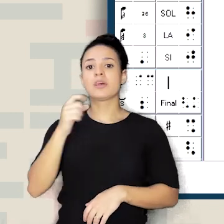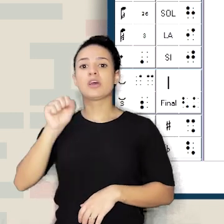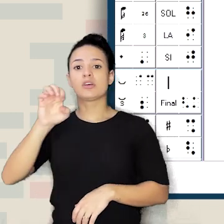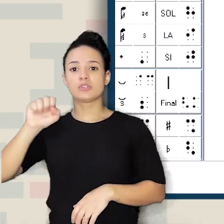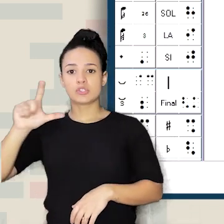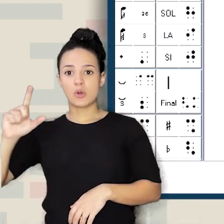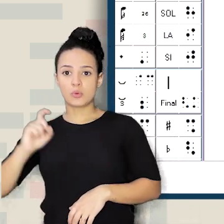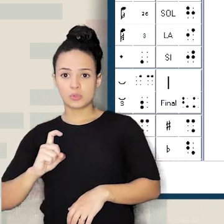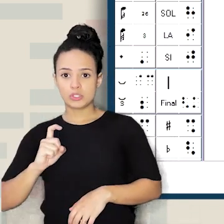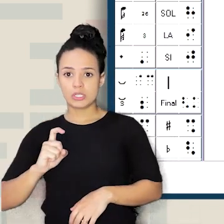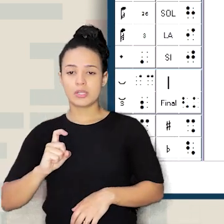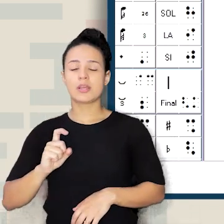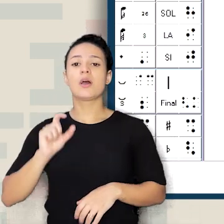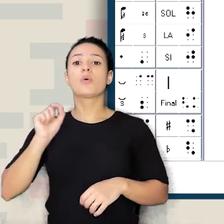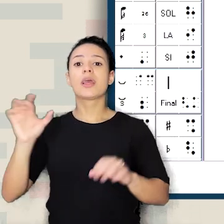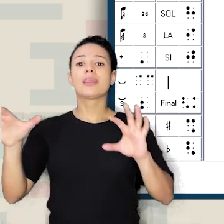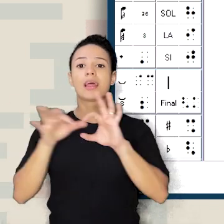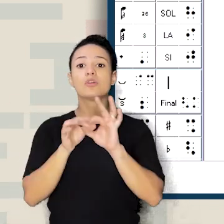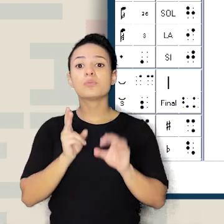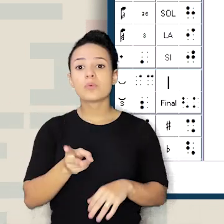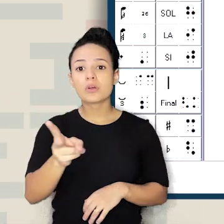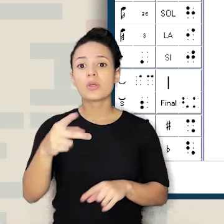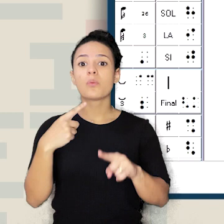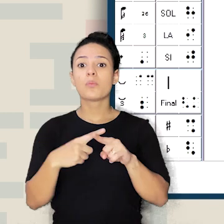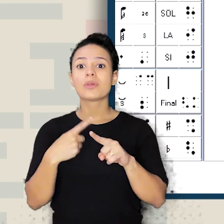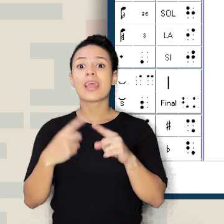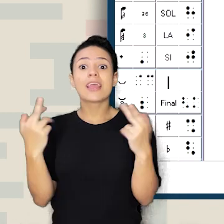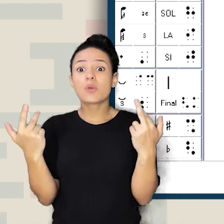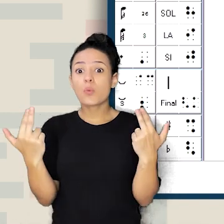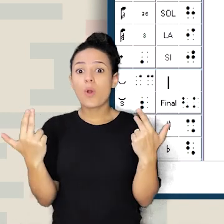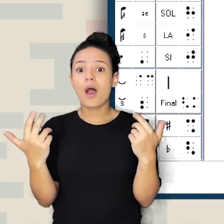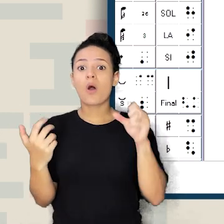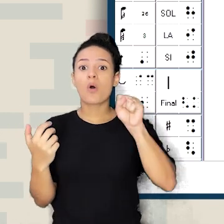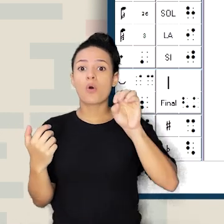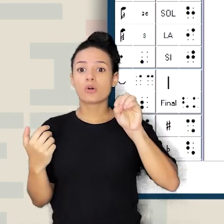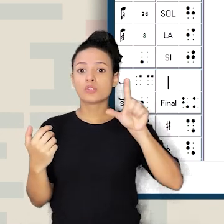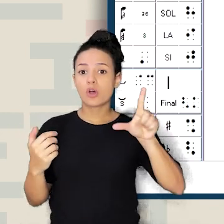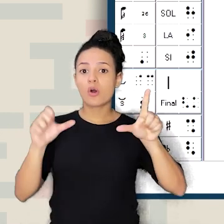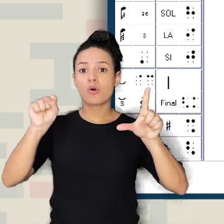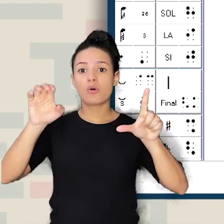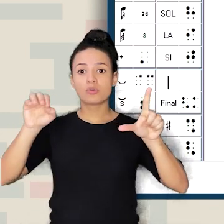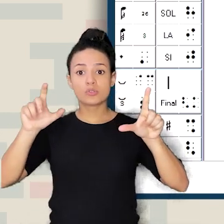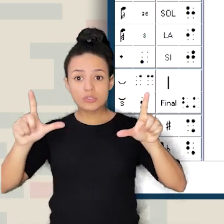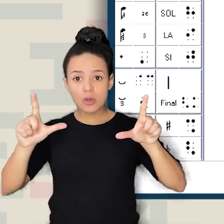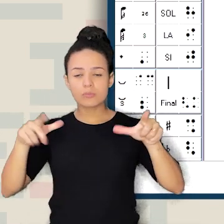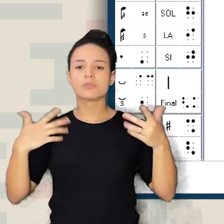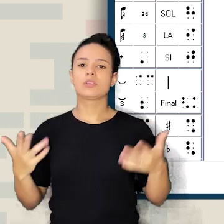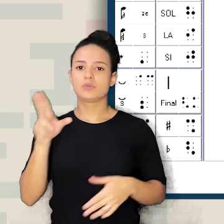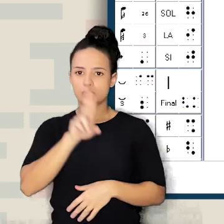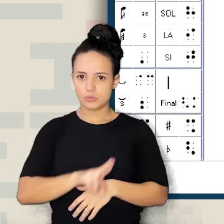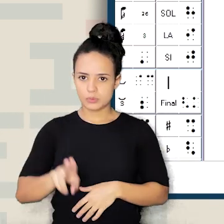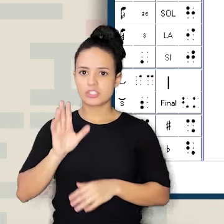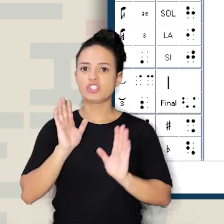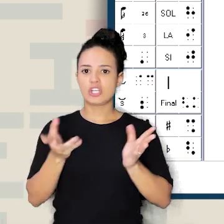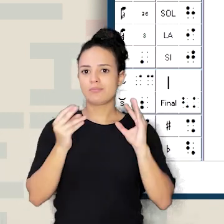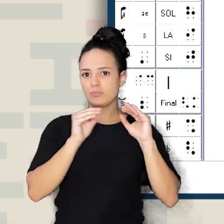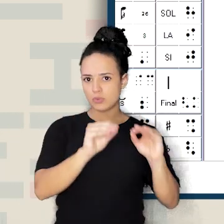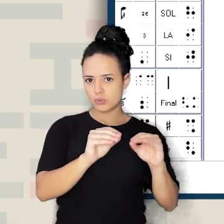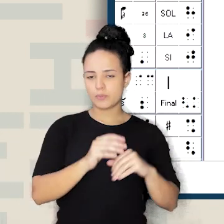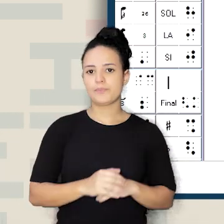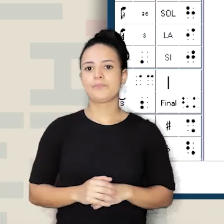tem a ligadura do Sol semínima para um Sol colcheia. Esse tipo de ligadura aqui é a ligadura de prolongação, porque são notas